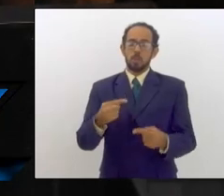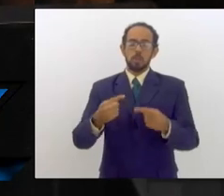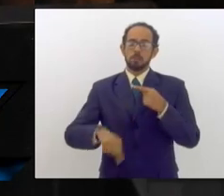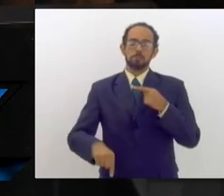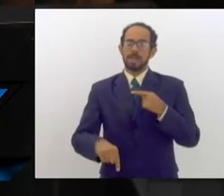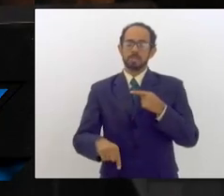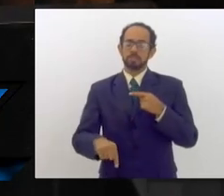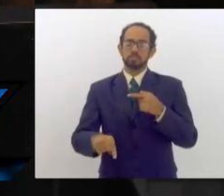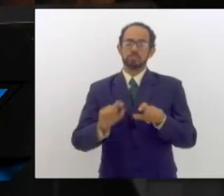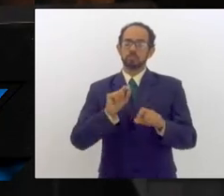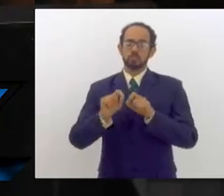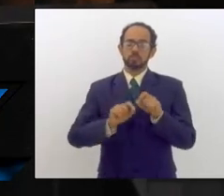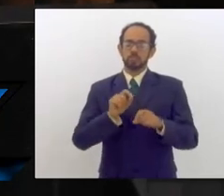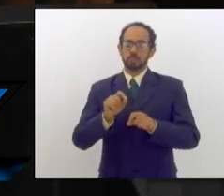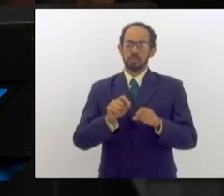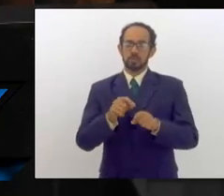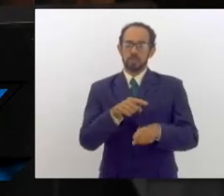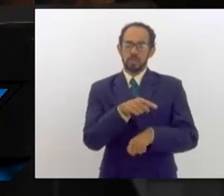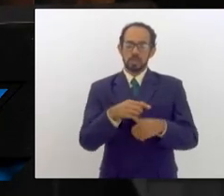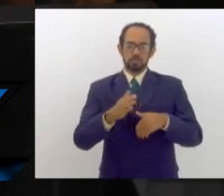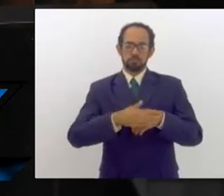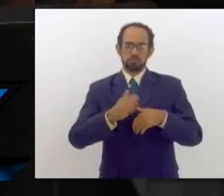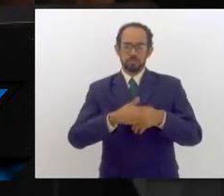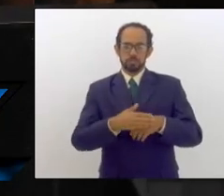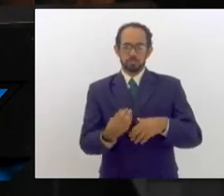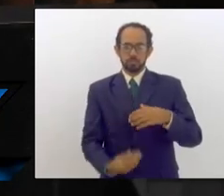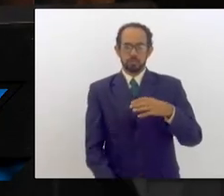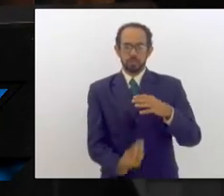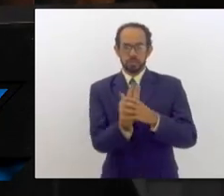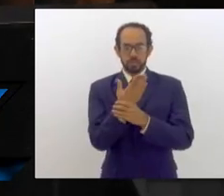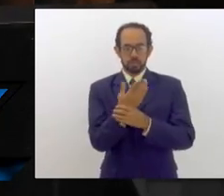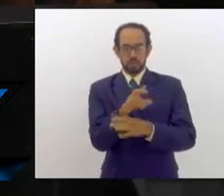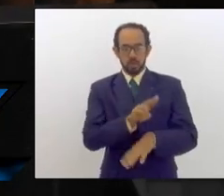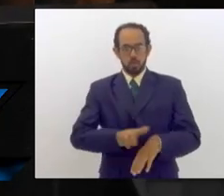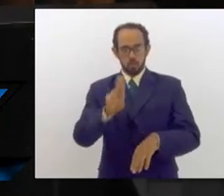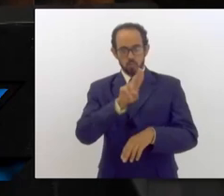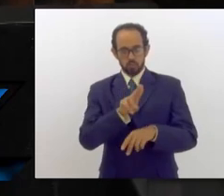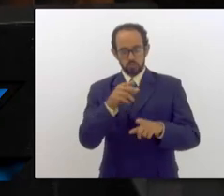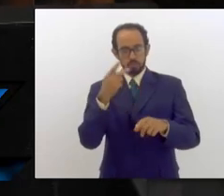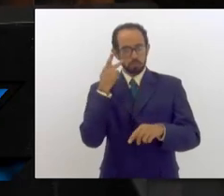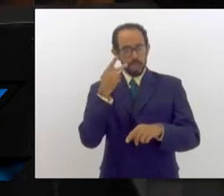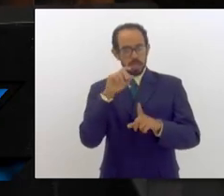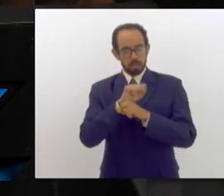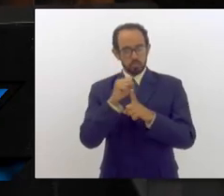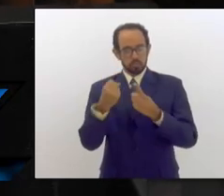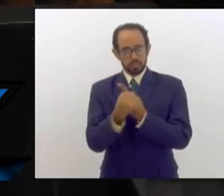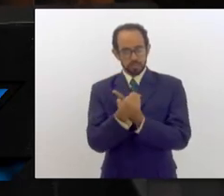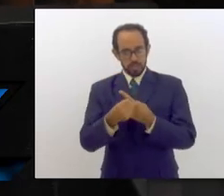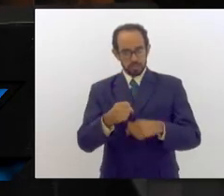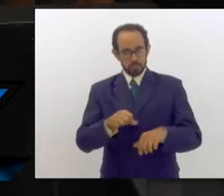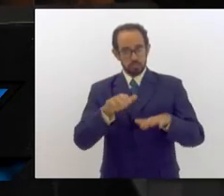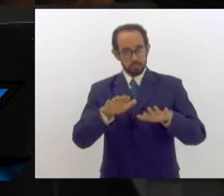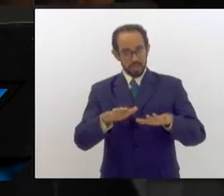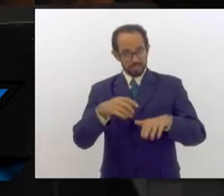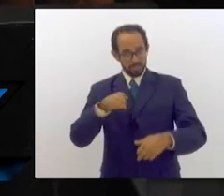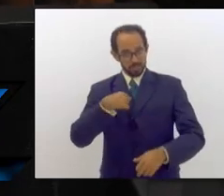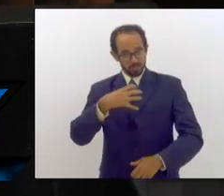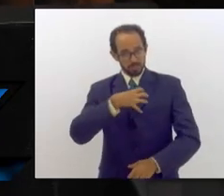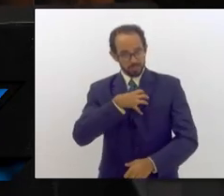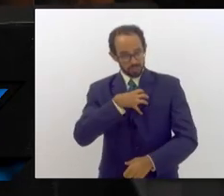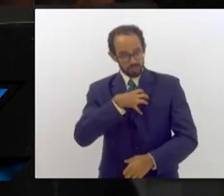de produzir e ser útil a nossa sociedade mas o que mais me tocou